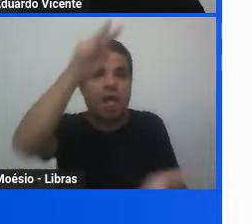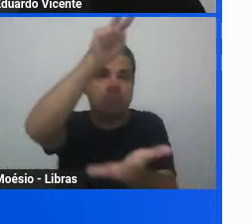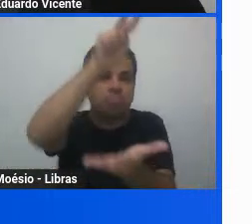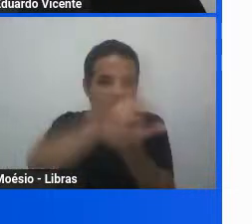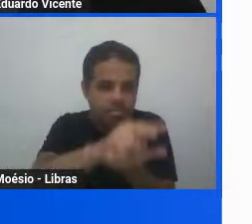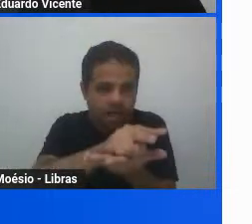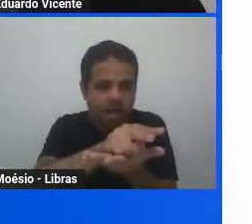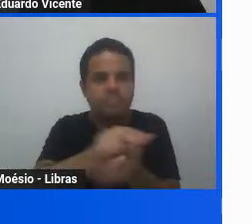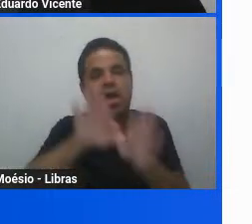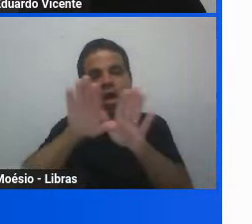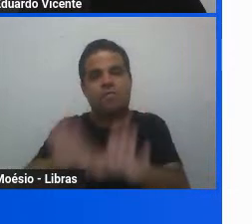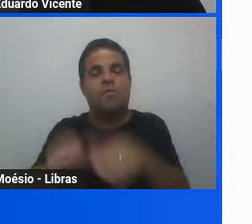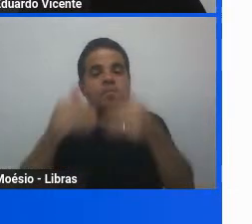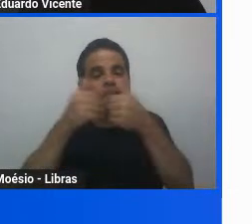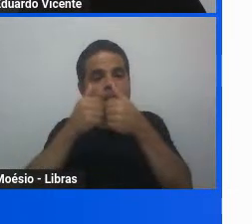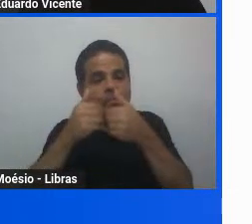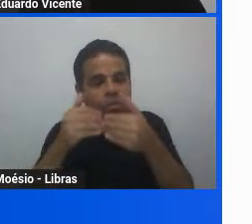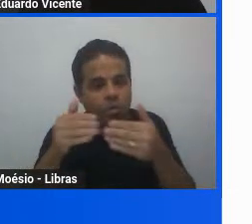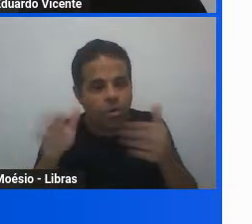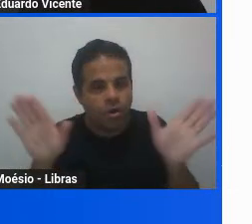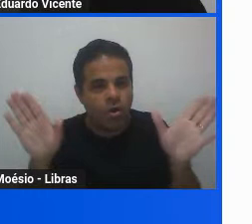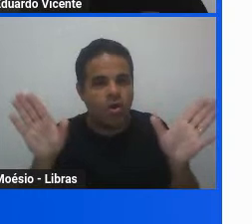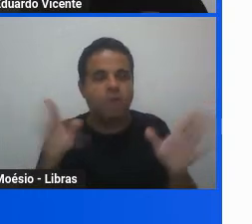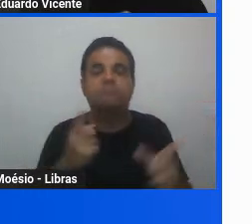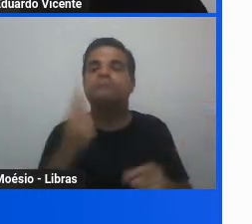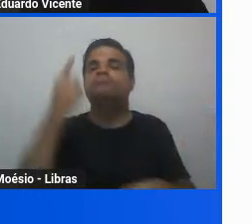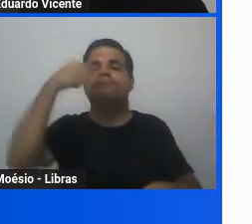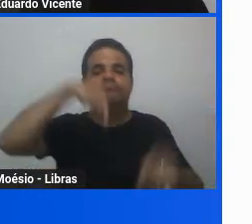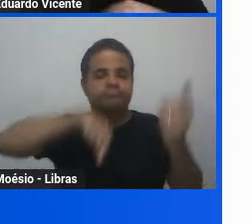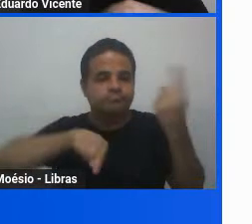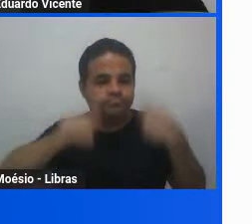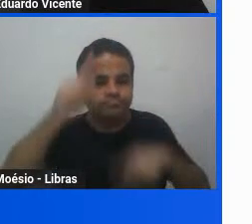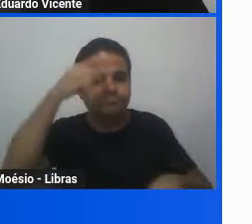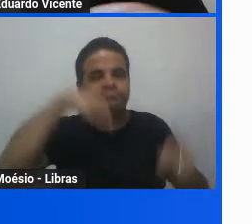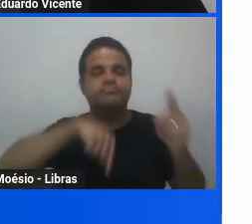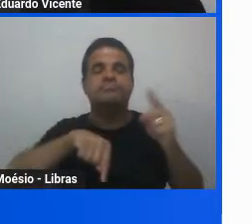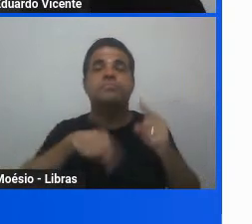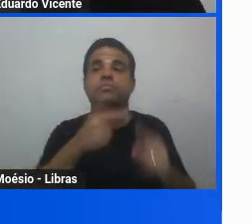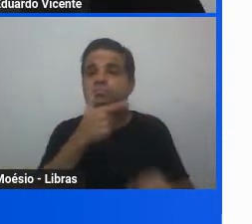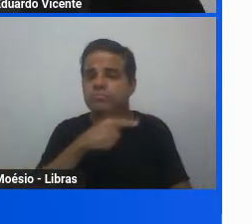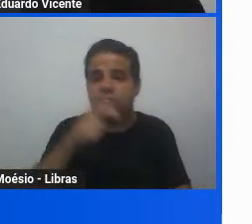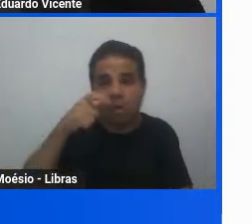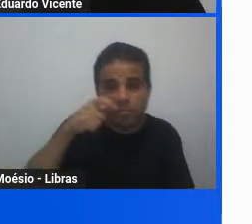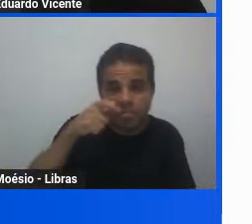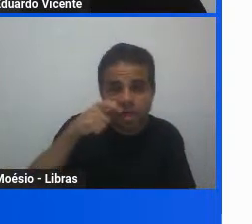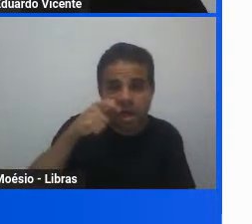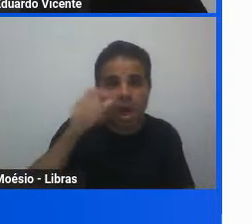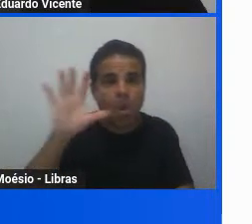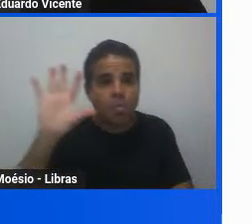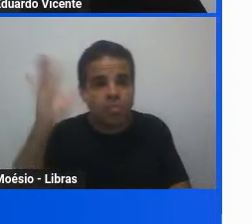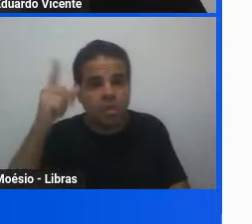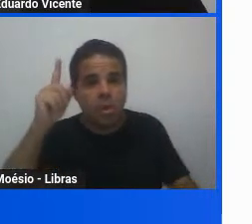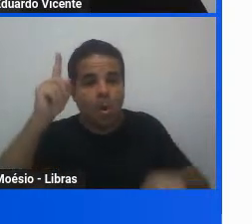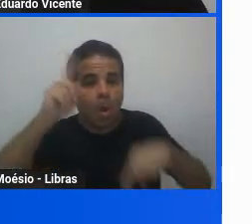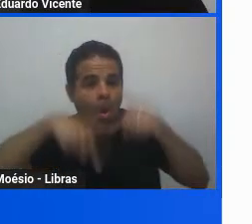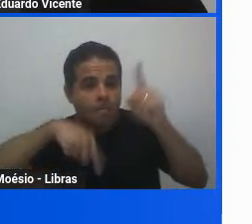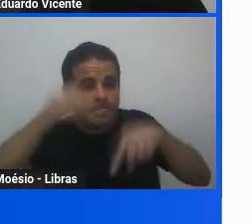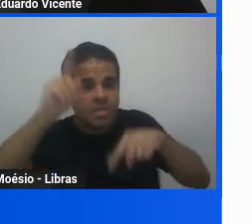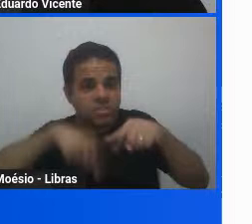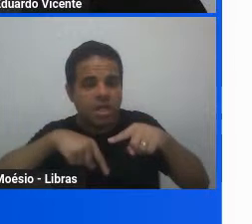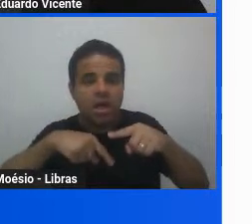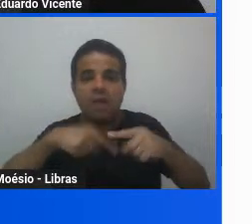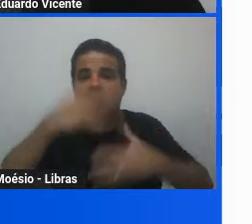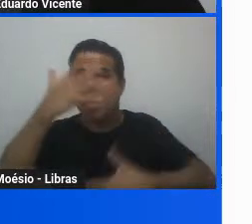vou fazer a abertura de vias aéreas e com meu olho eu vou observar se há algum objeto interrompendo